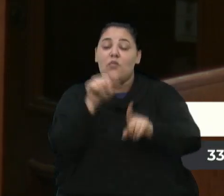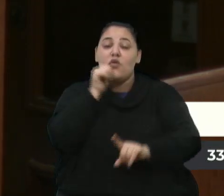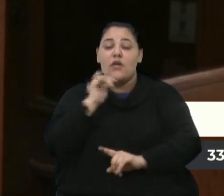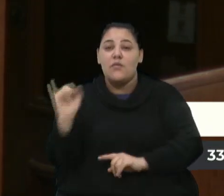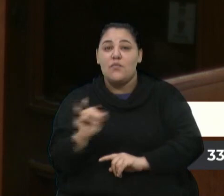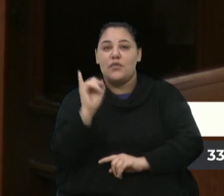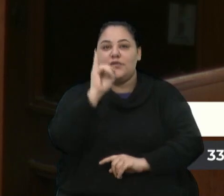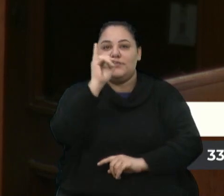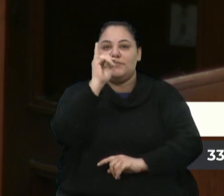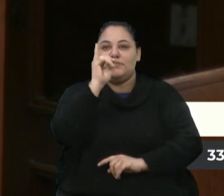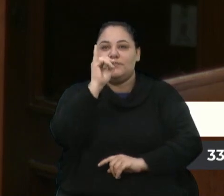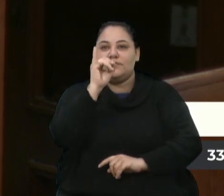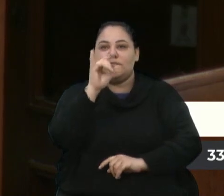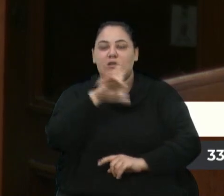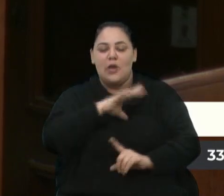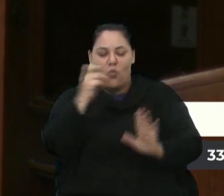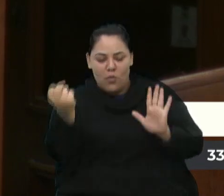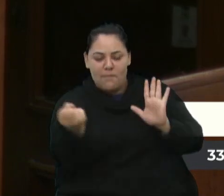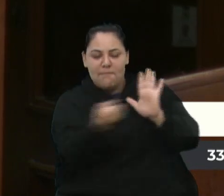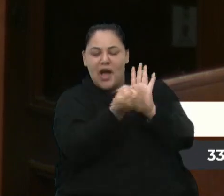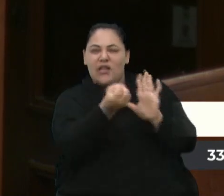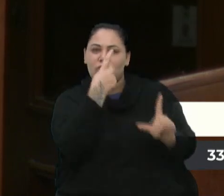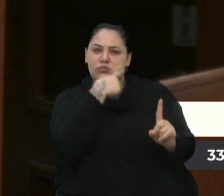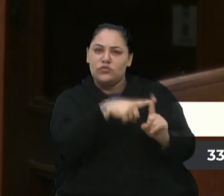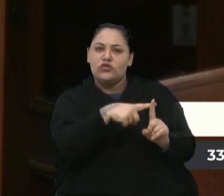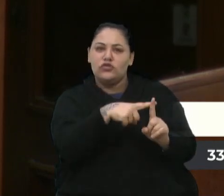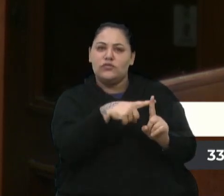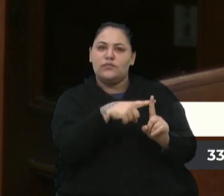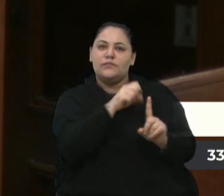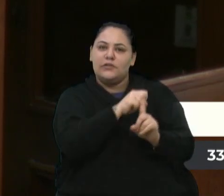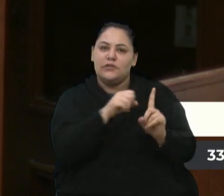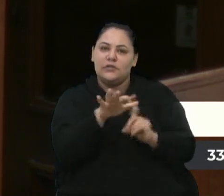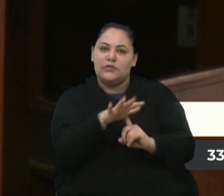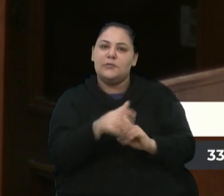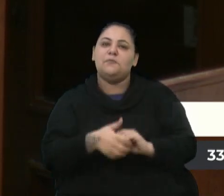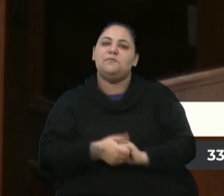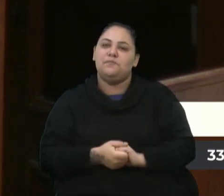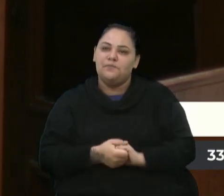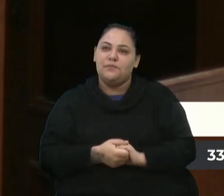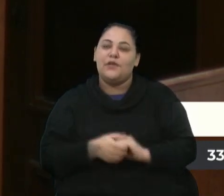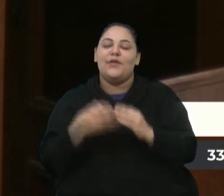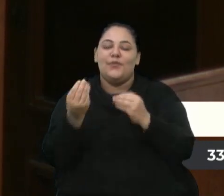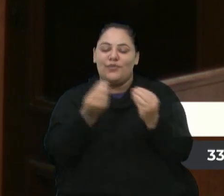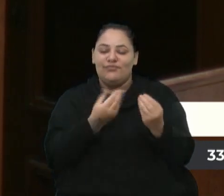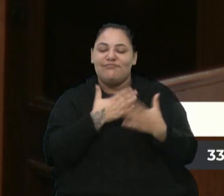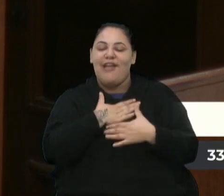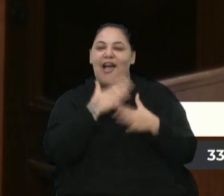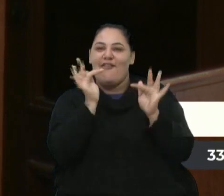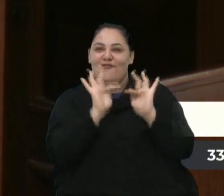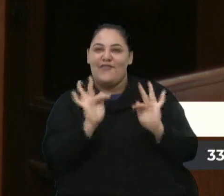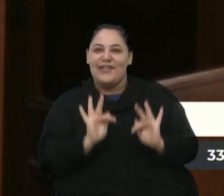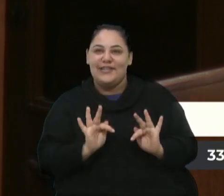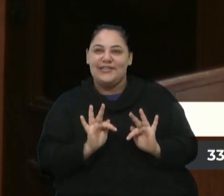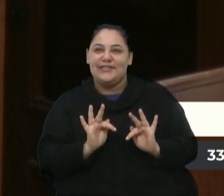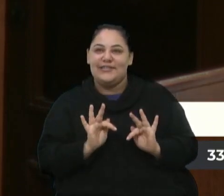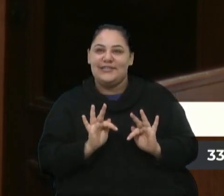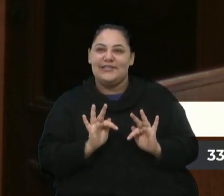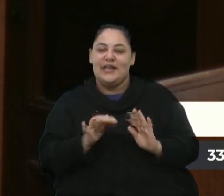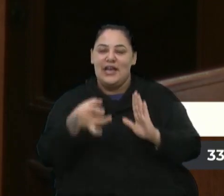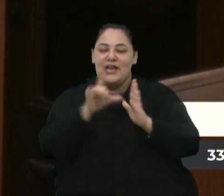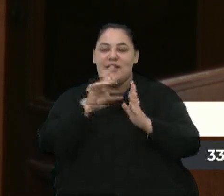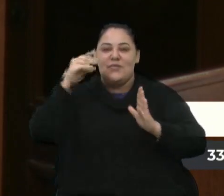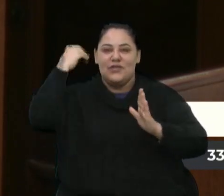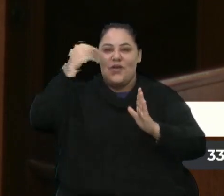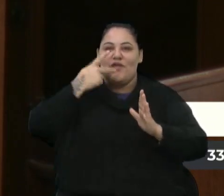ações que, de fato, têm um impacto muito positivo na sociedade. E muito me alegra, né, ter sido antecedida por essa fala